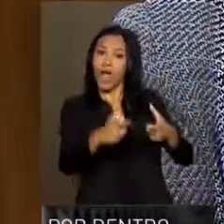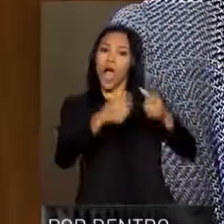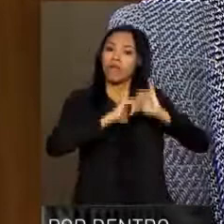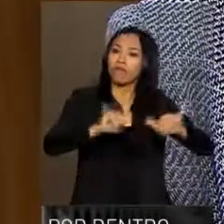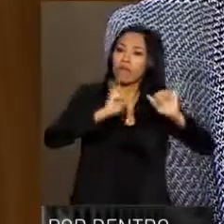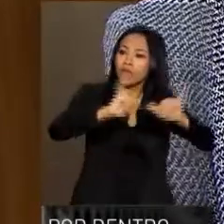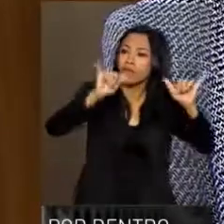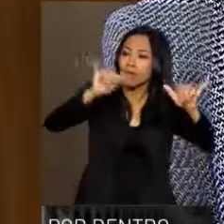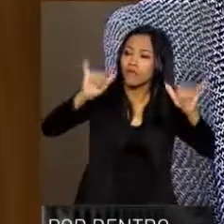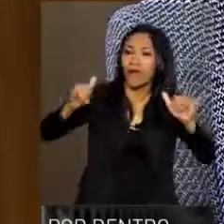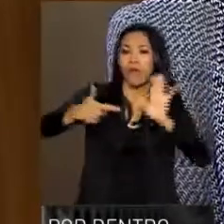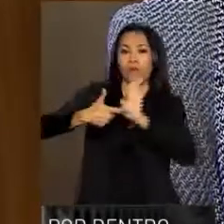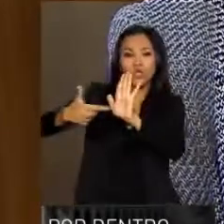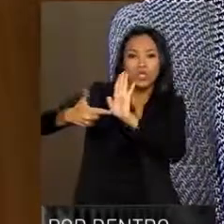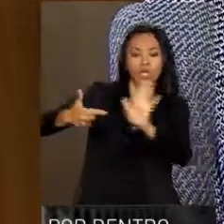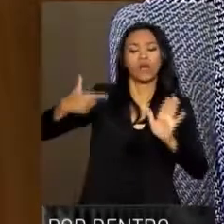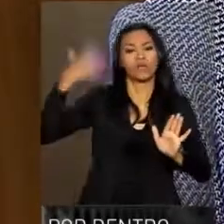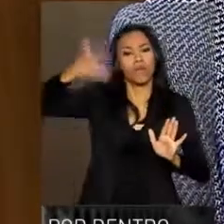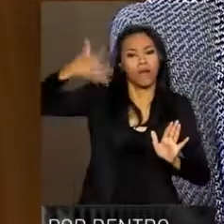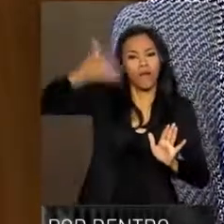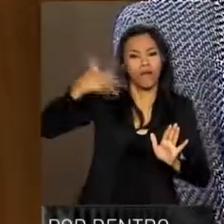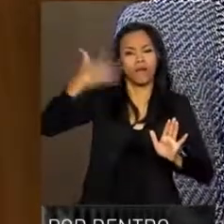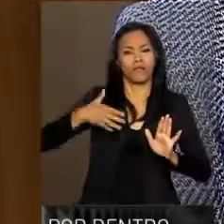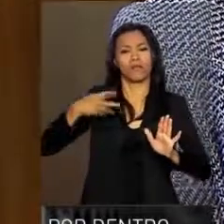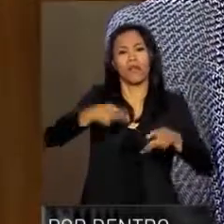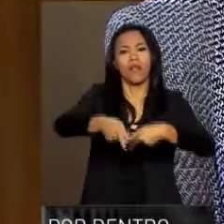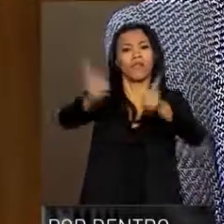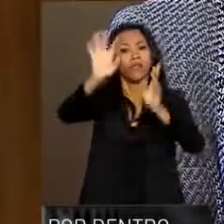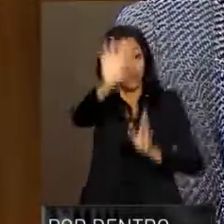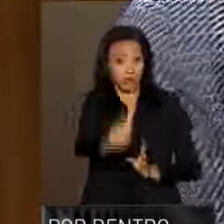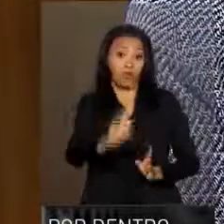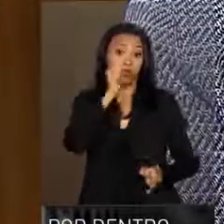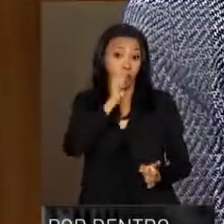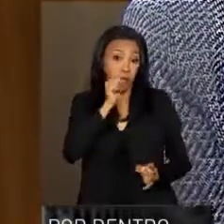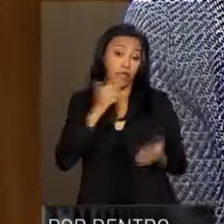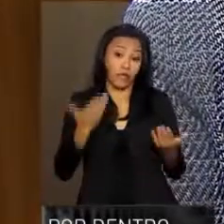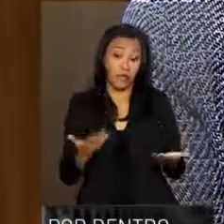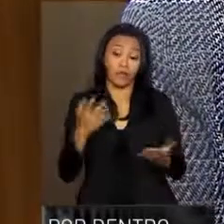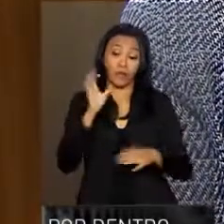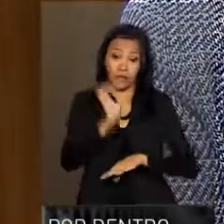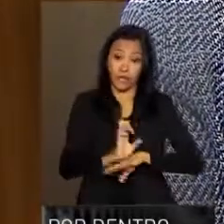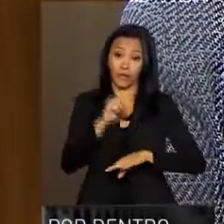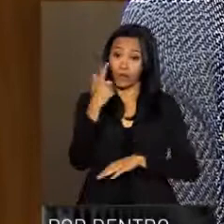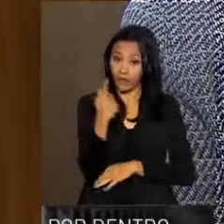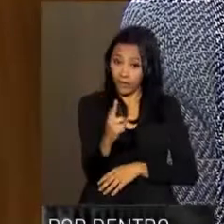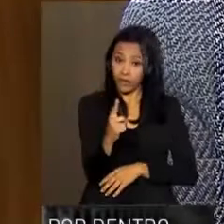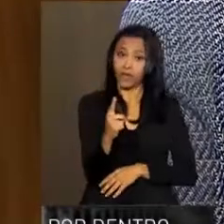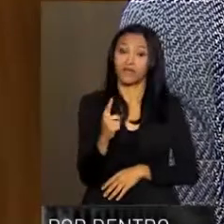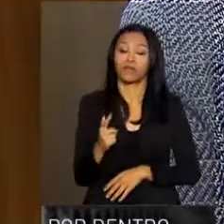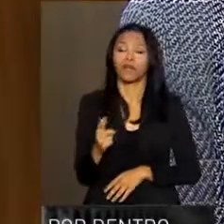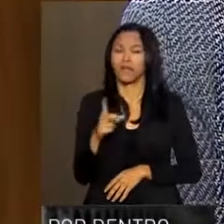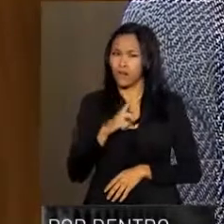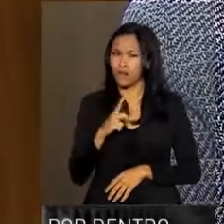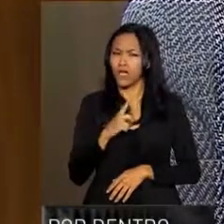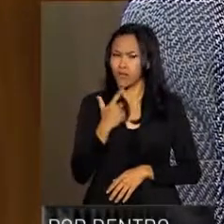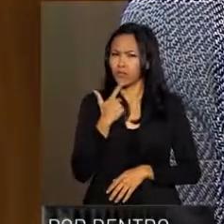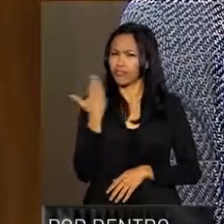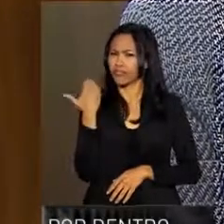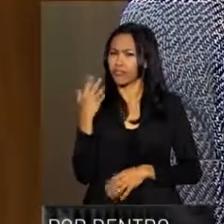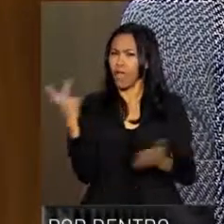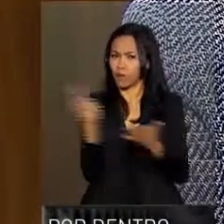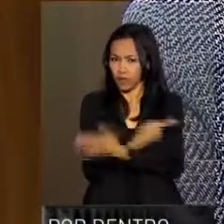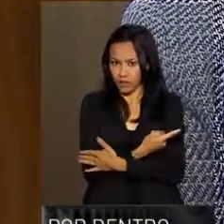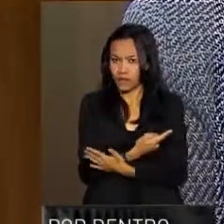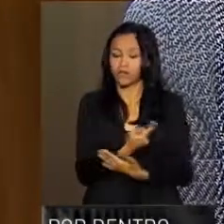mulheres e fazendo palestra levando seu direito e goiás é é aquele nós temos um caso emblemático agora